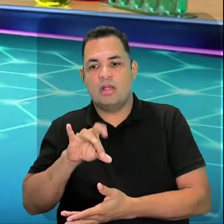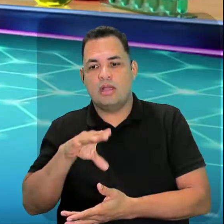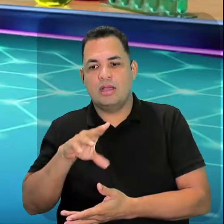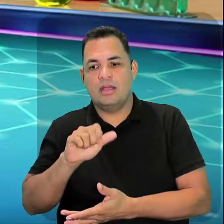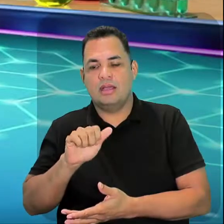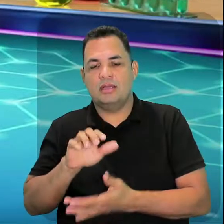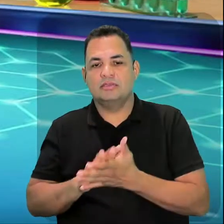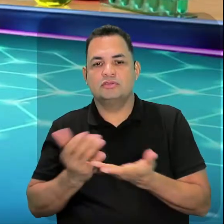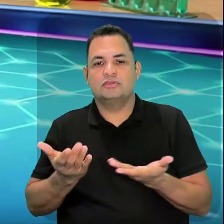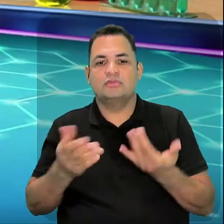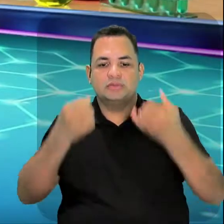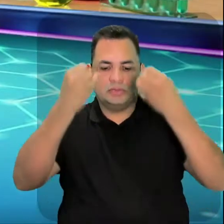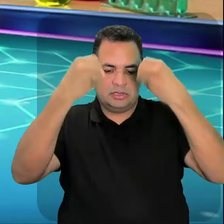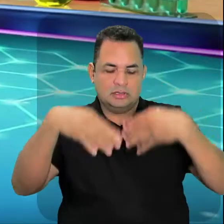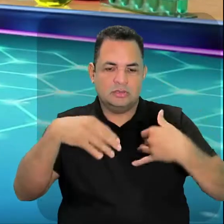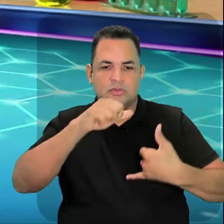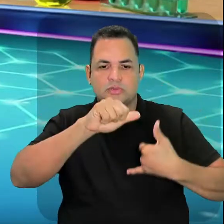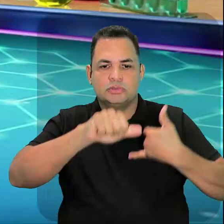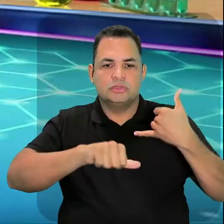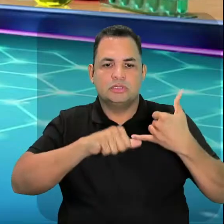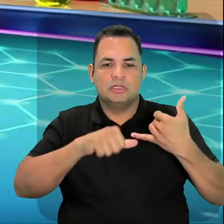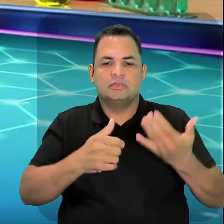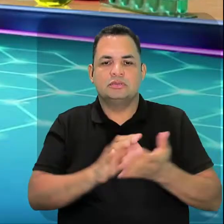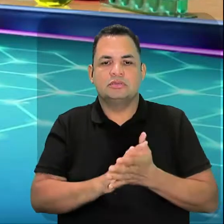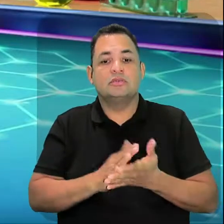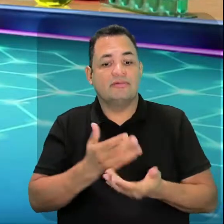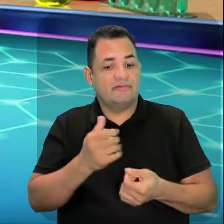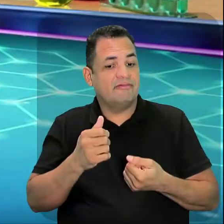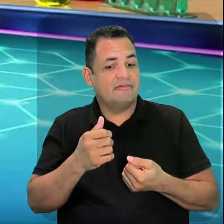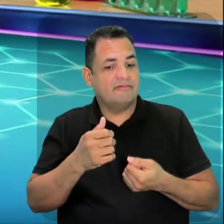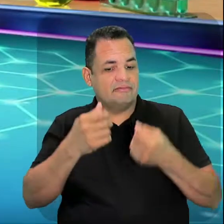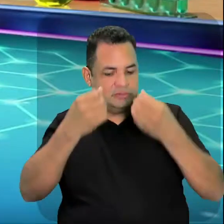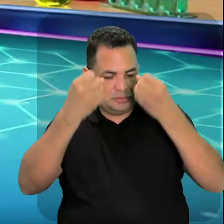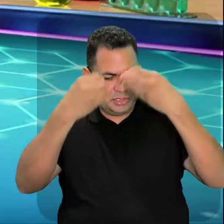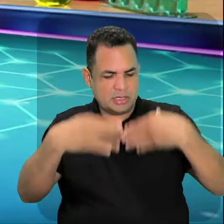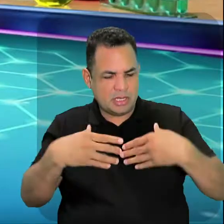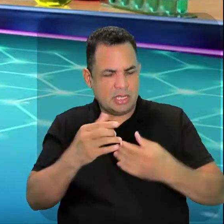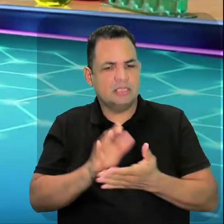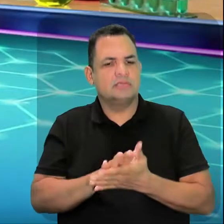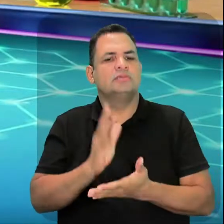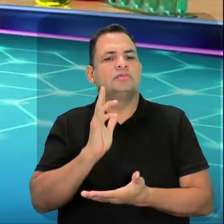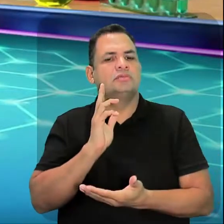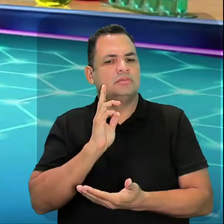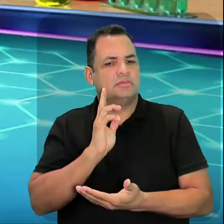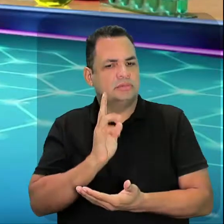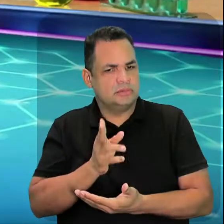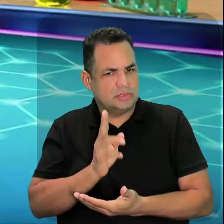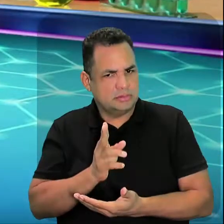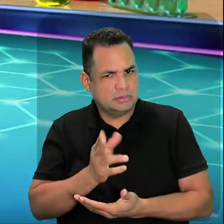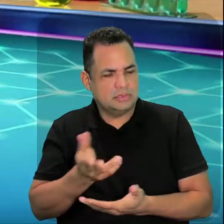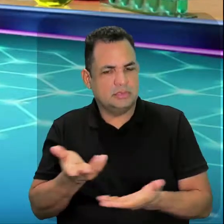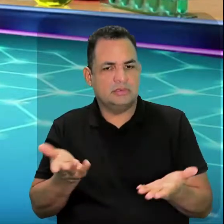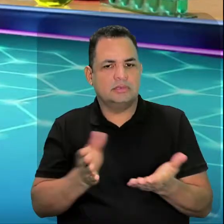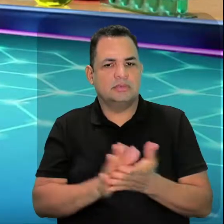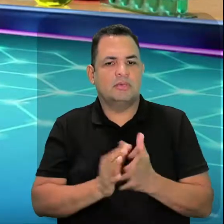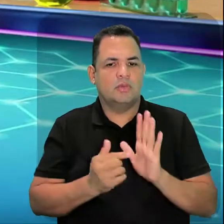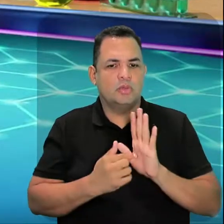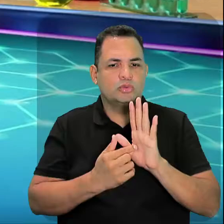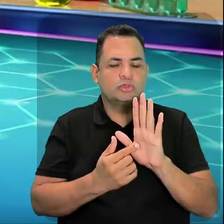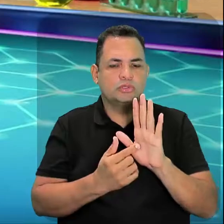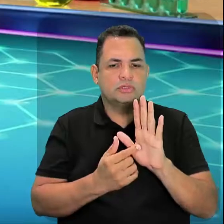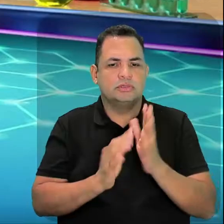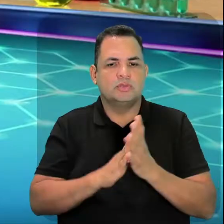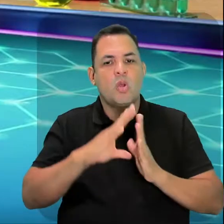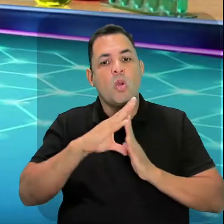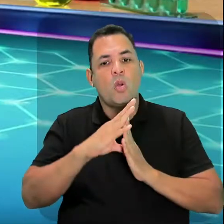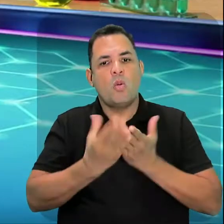de reações e hoje nós vamos falar um pouco mais sobre esses conteúdos, sim. Só que sempre trazendo conteúdo novo